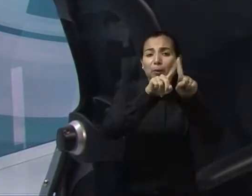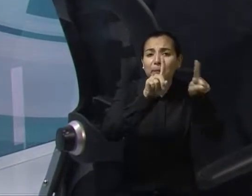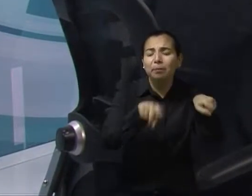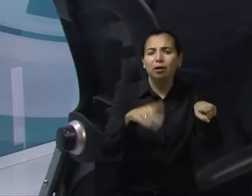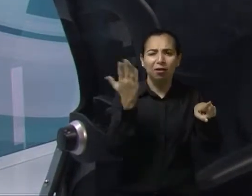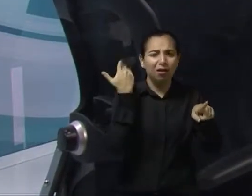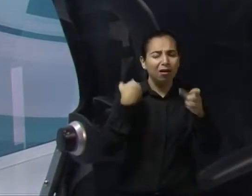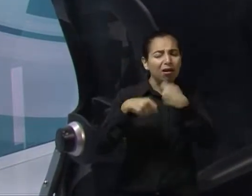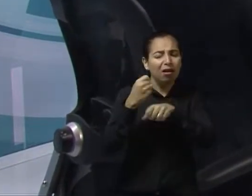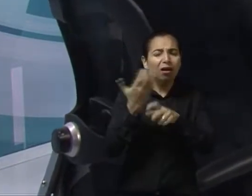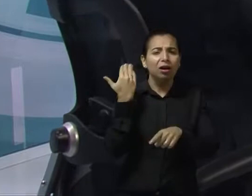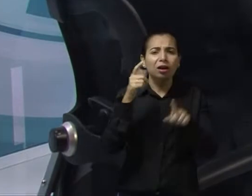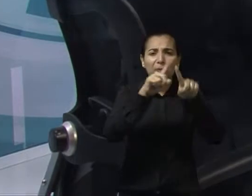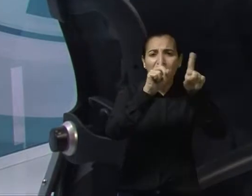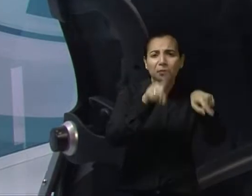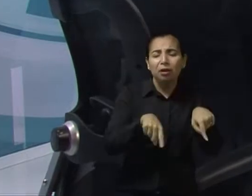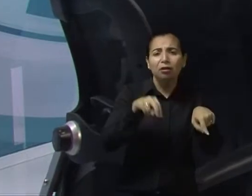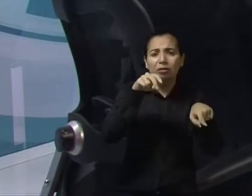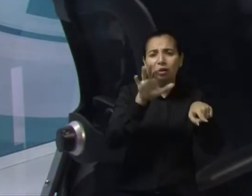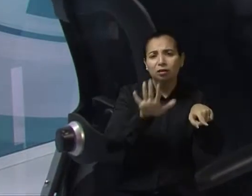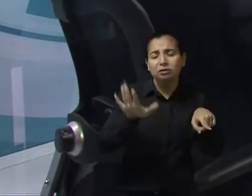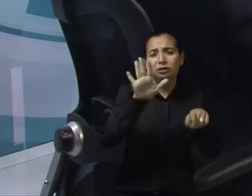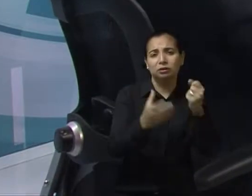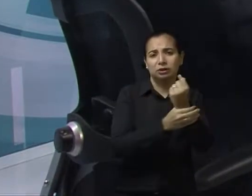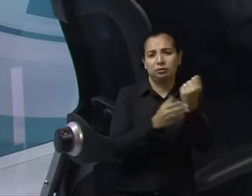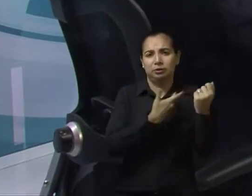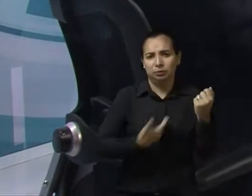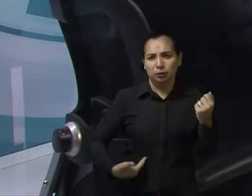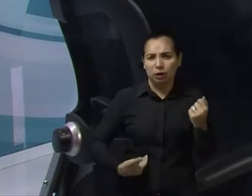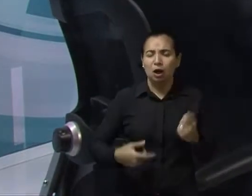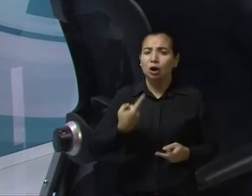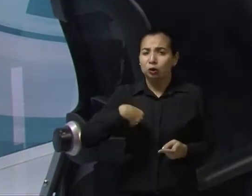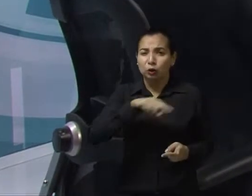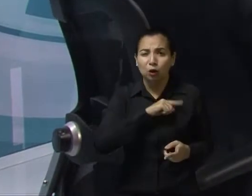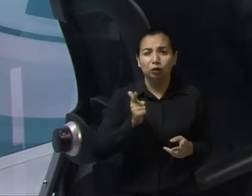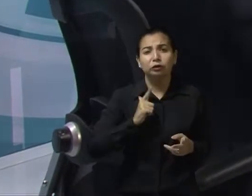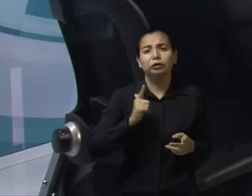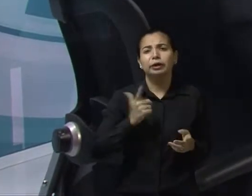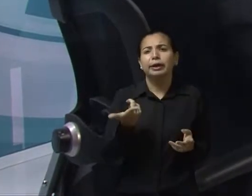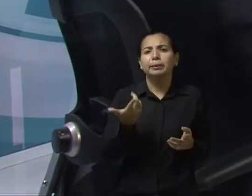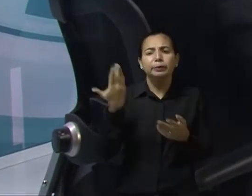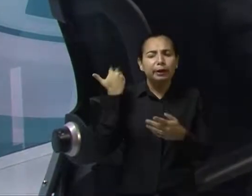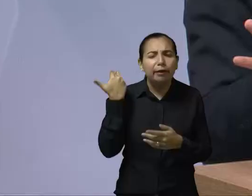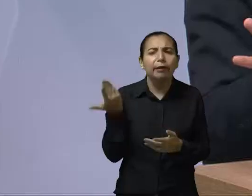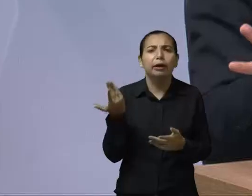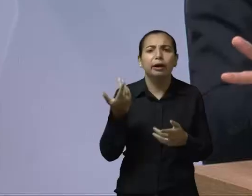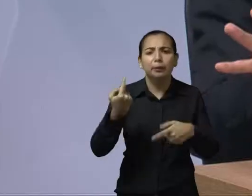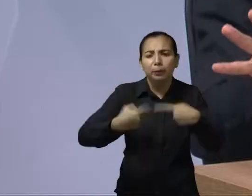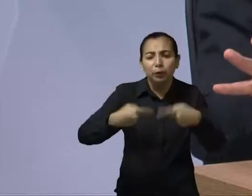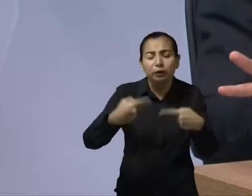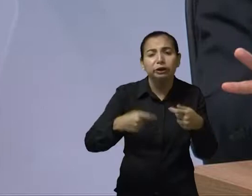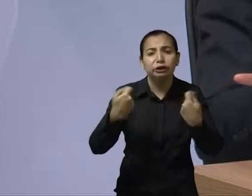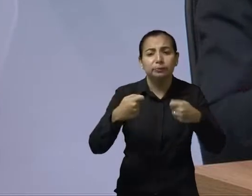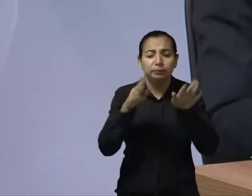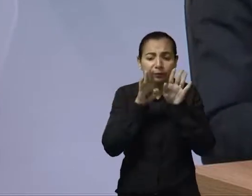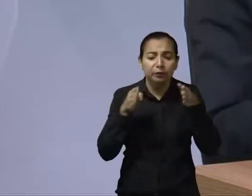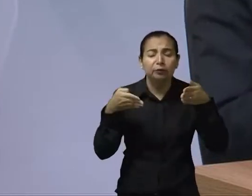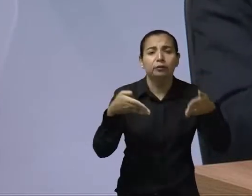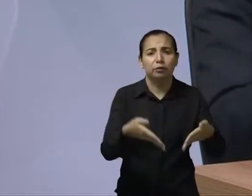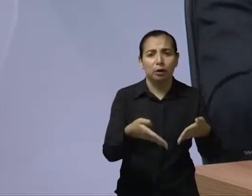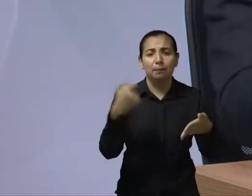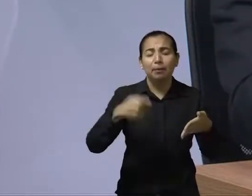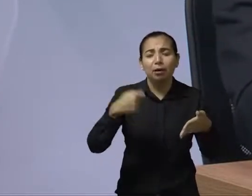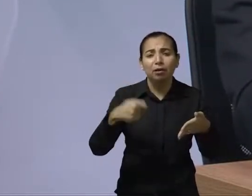de Segurança Pública, há muitos anos nós demandamos uma política mais consistente